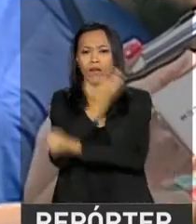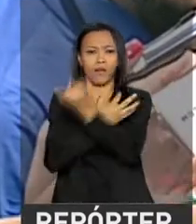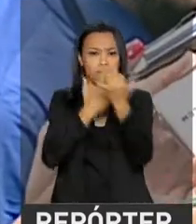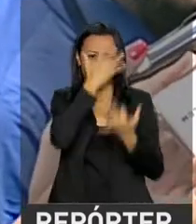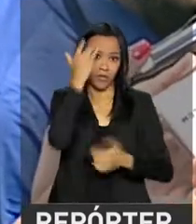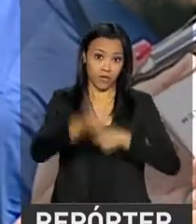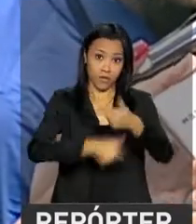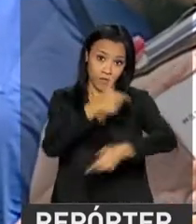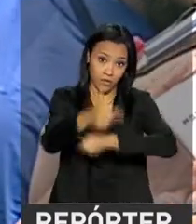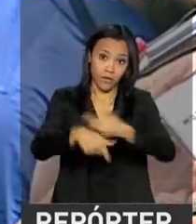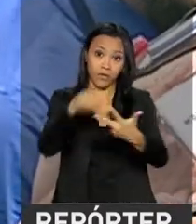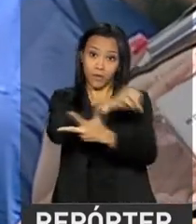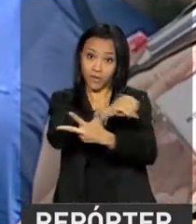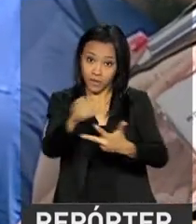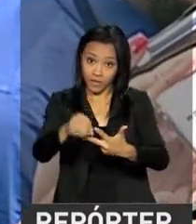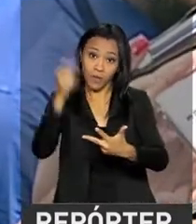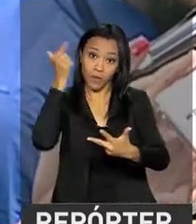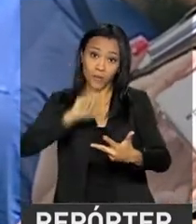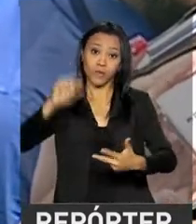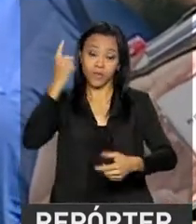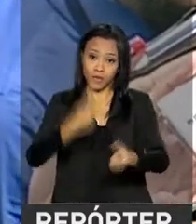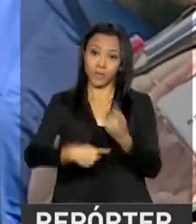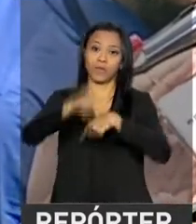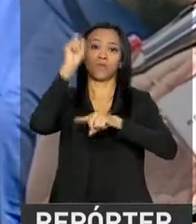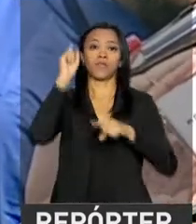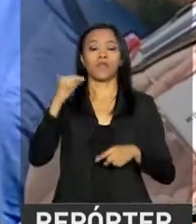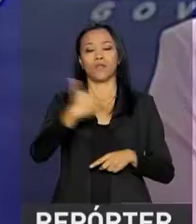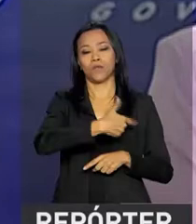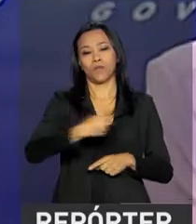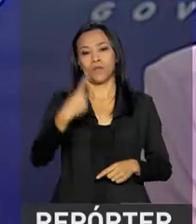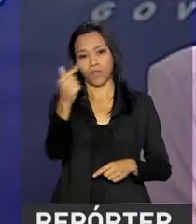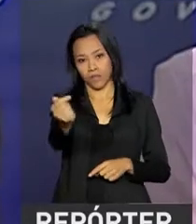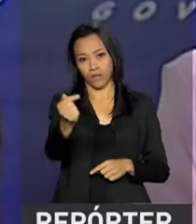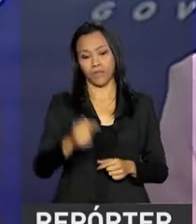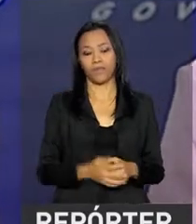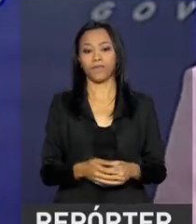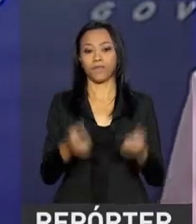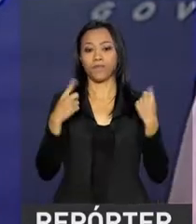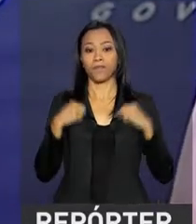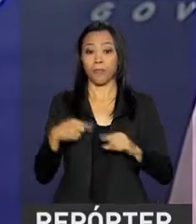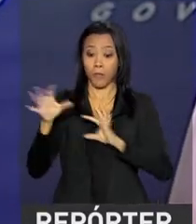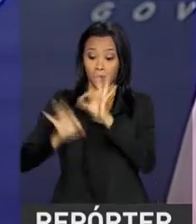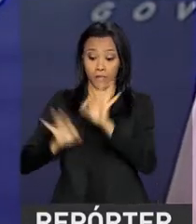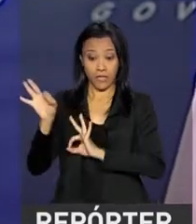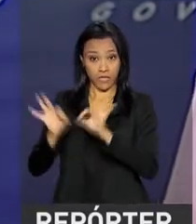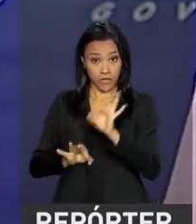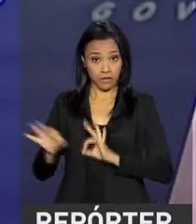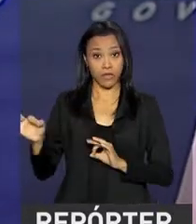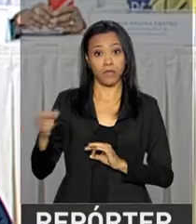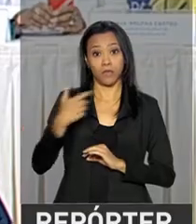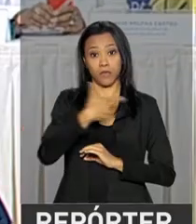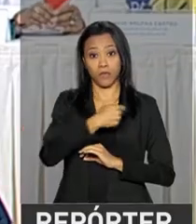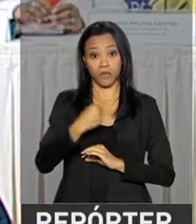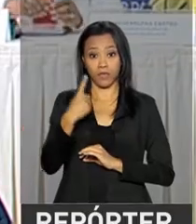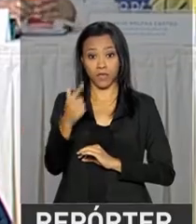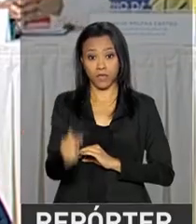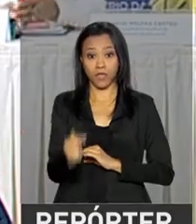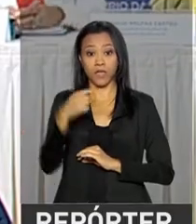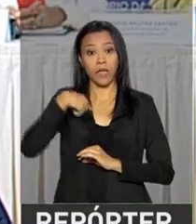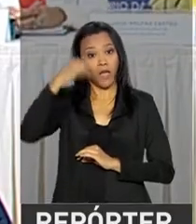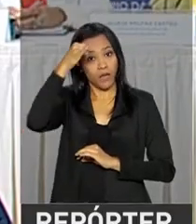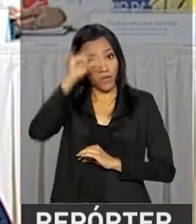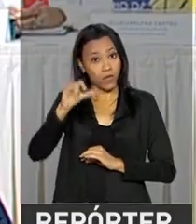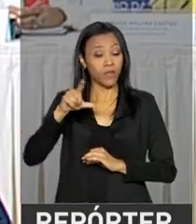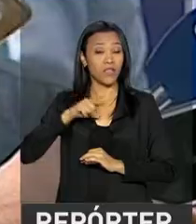pra o sucesso do exame o ano 2017 o planejamento para o exame de 2017 evitou que ocorressem